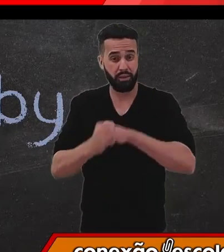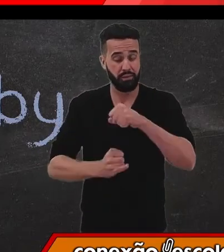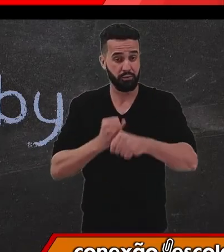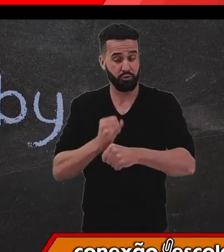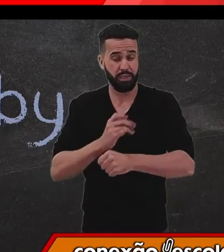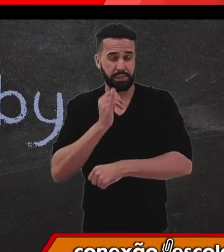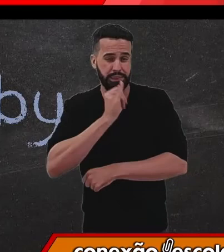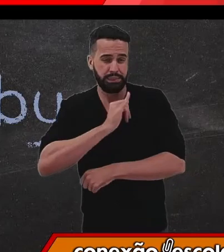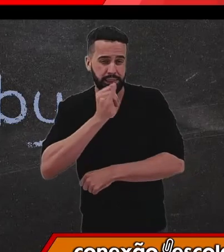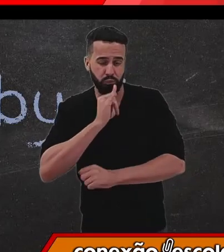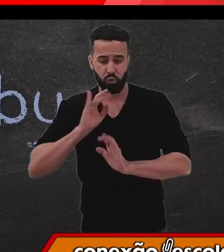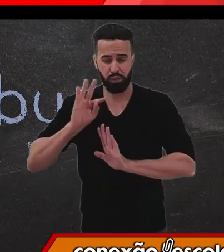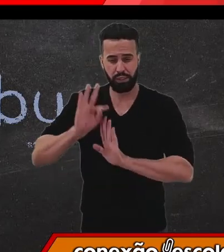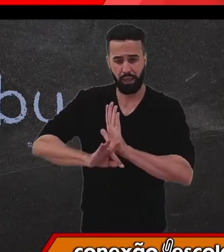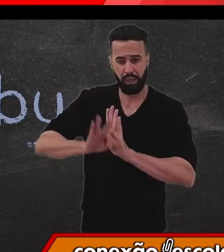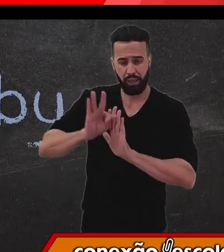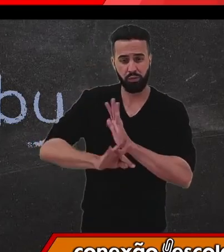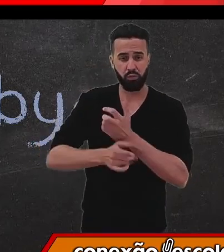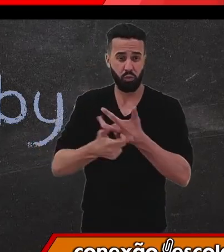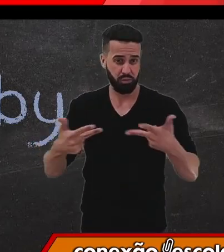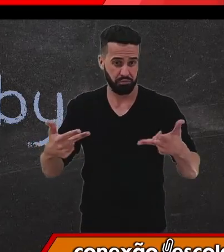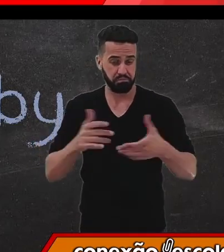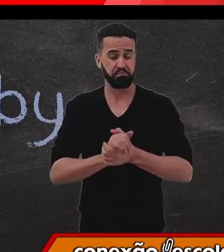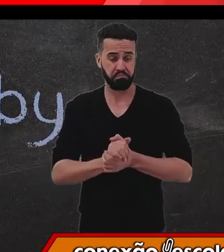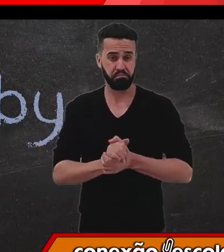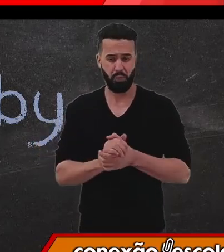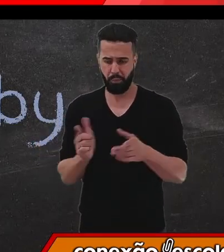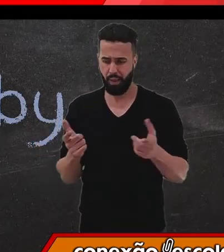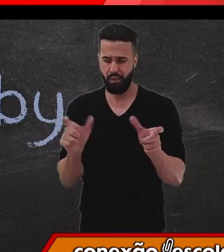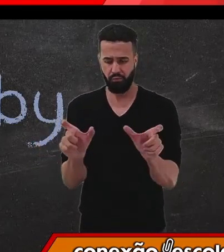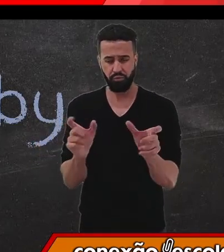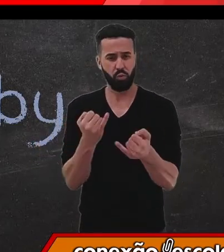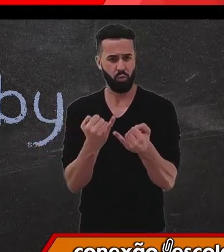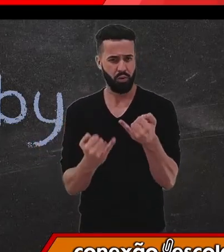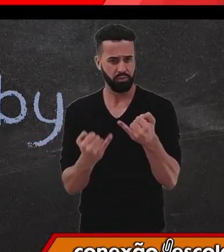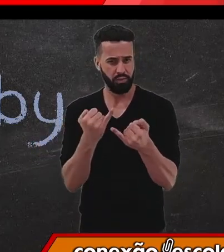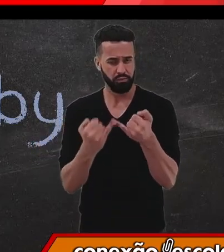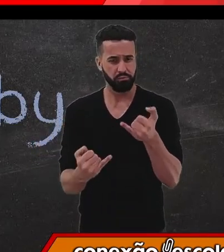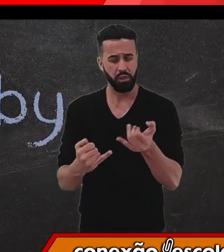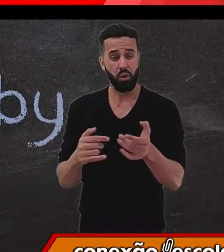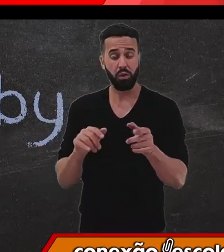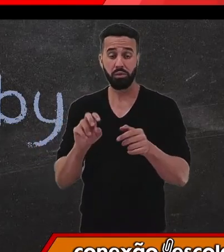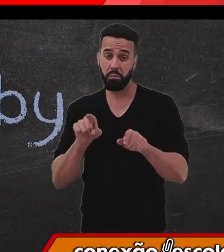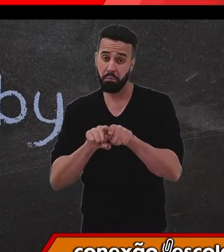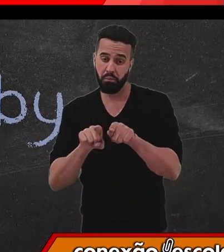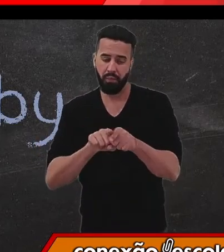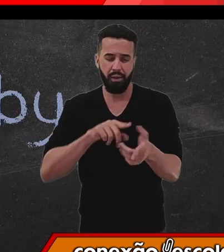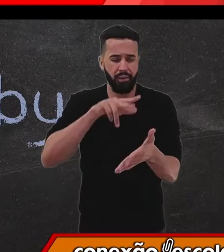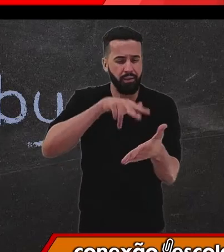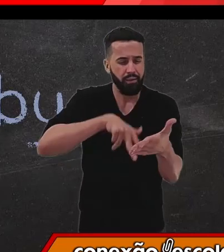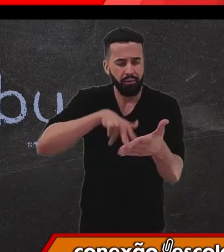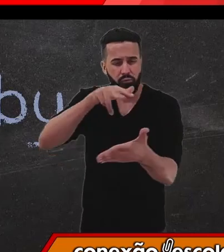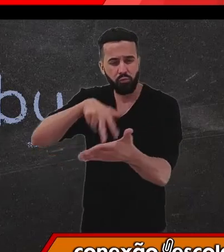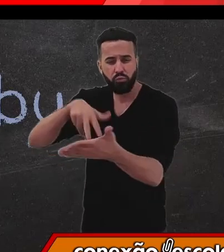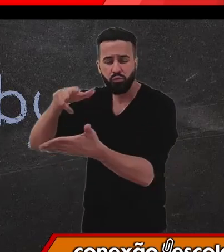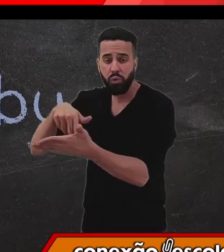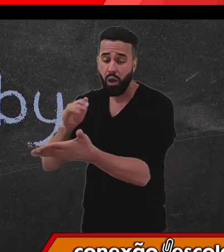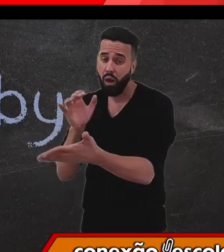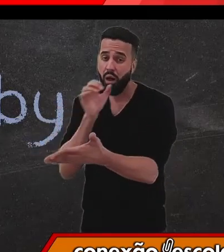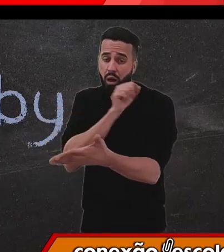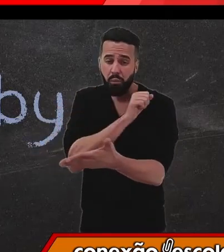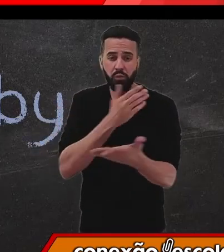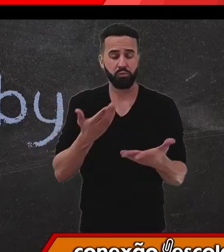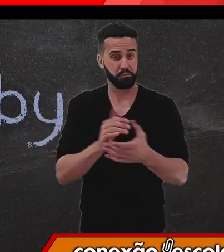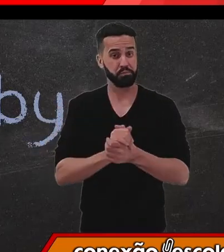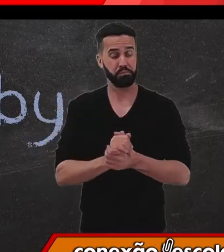seguisse essa estratégia. Busque ali as palavras cognatas, faça uma leitura rápida, tente pegar